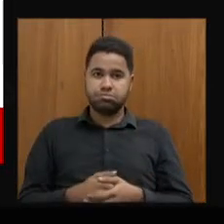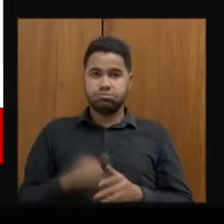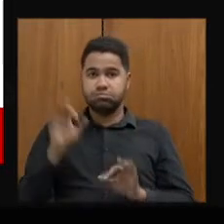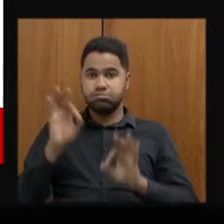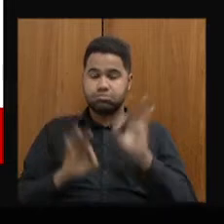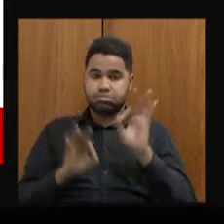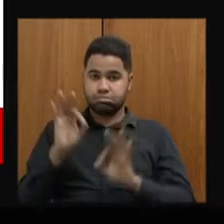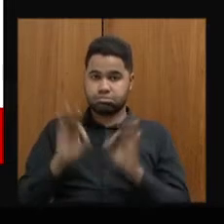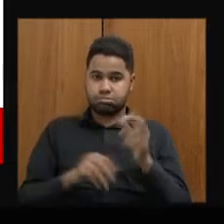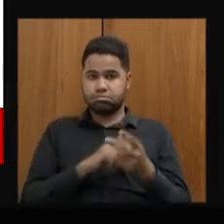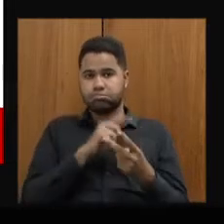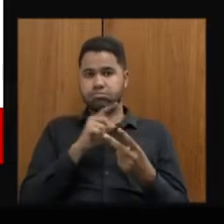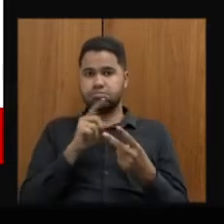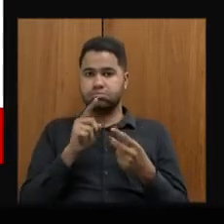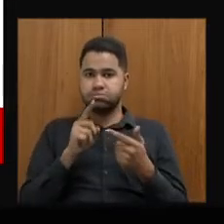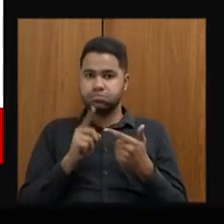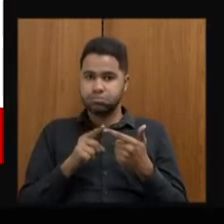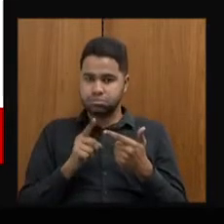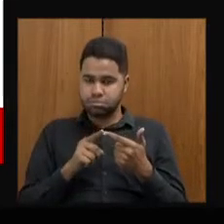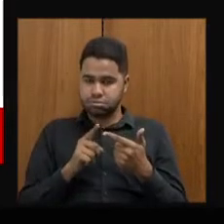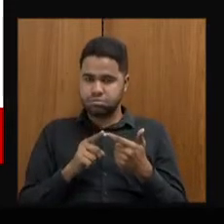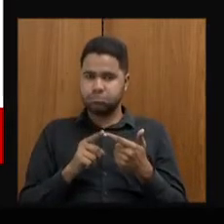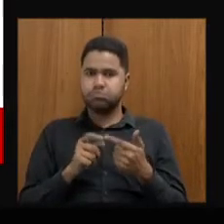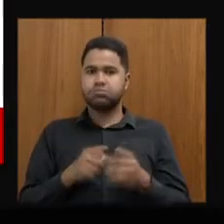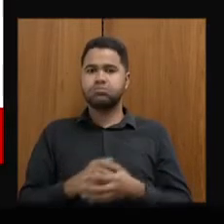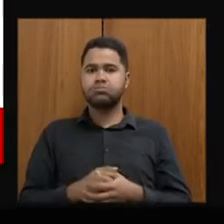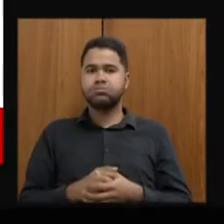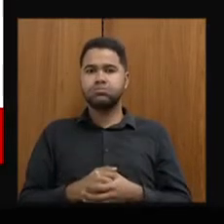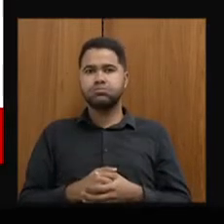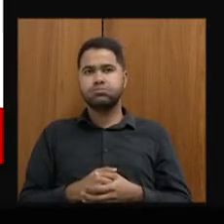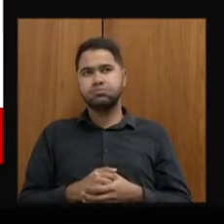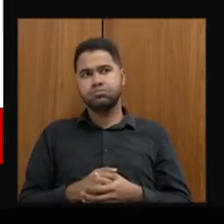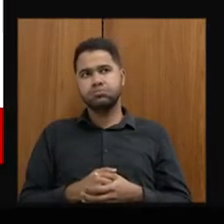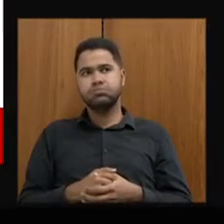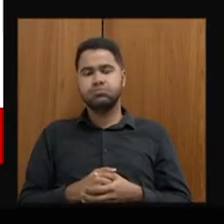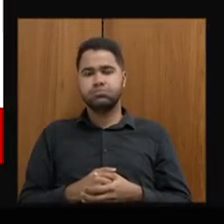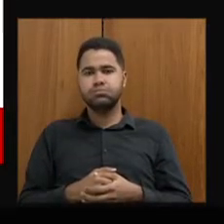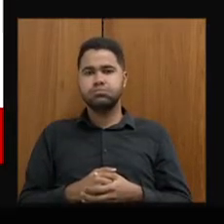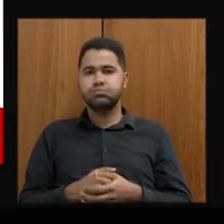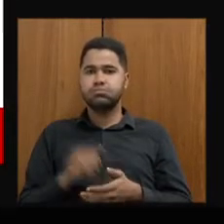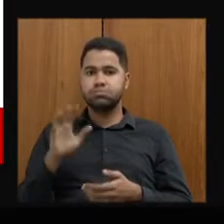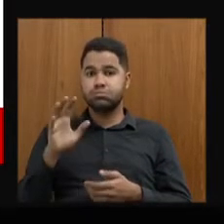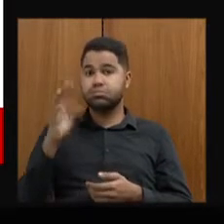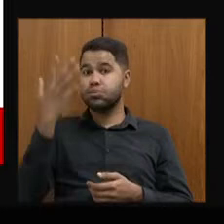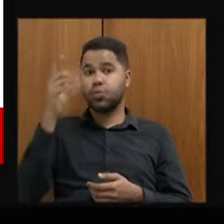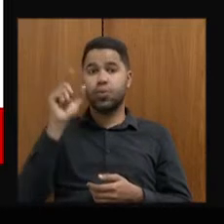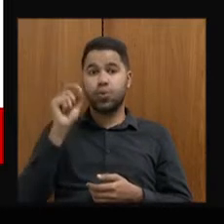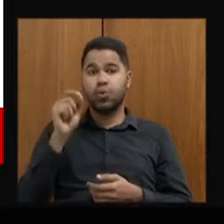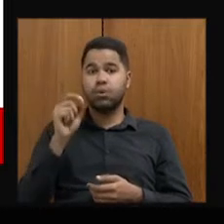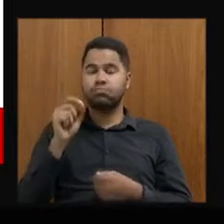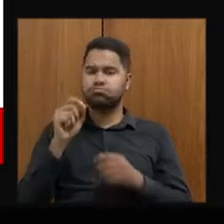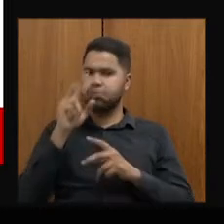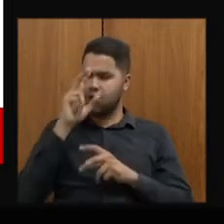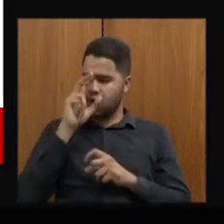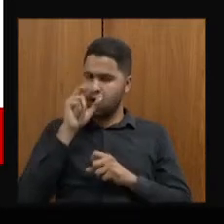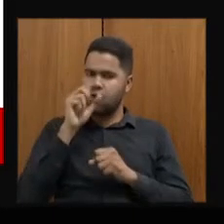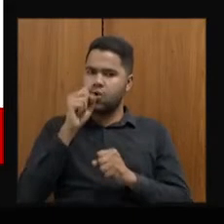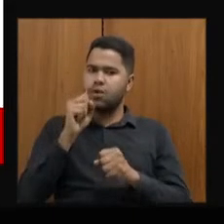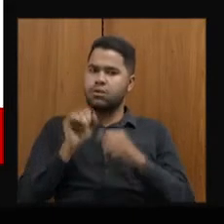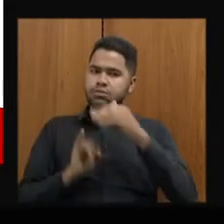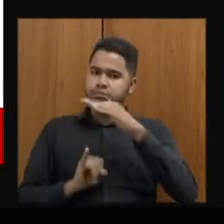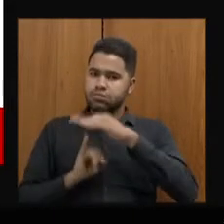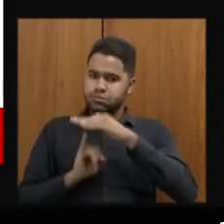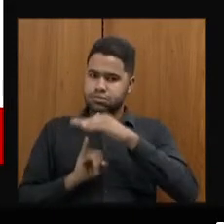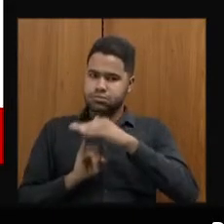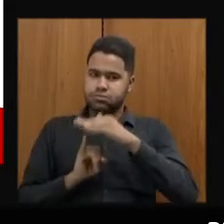regularizar o segundo vamos ver a realização foi o fortalecimento institucional